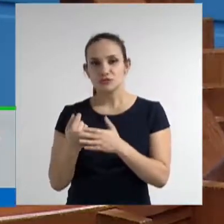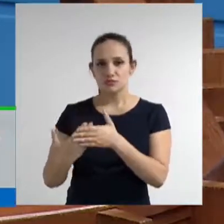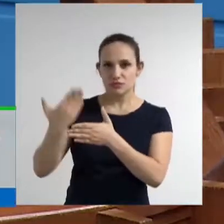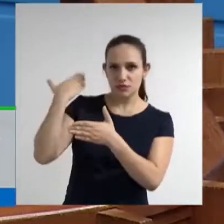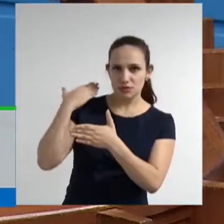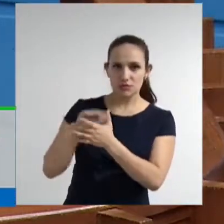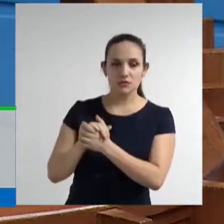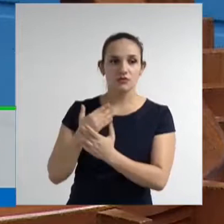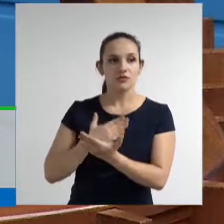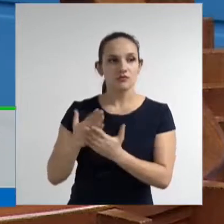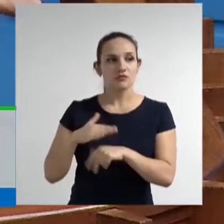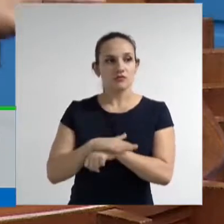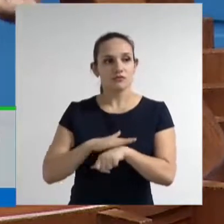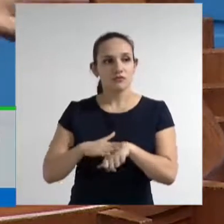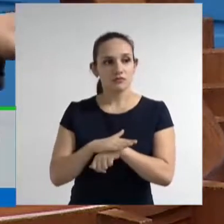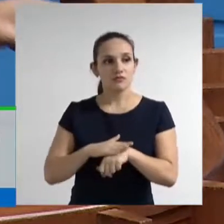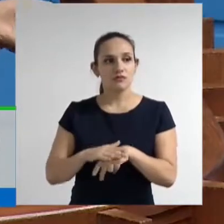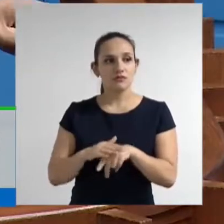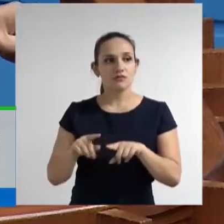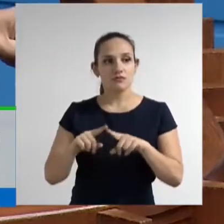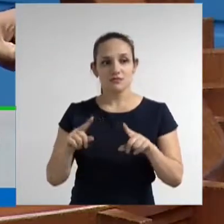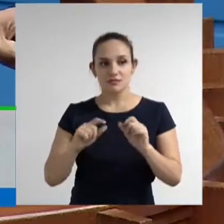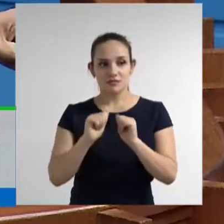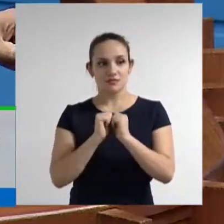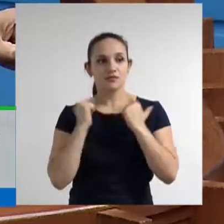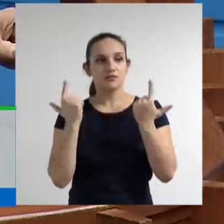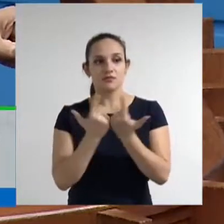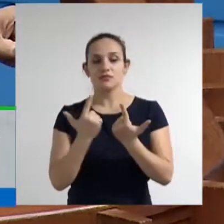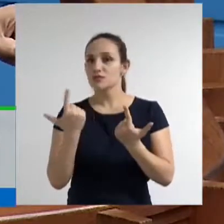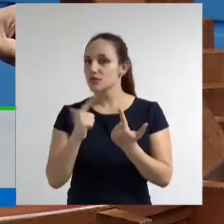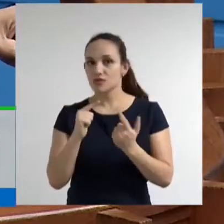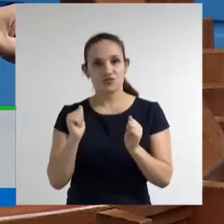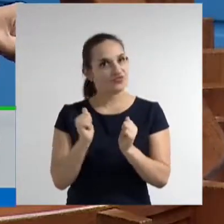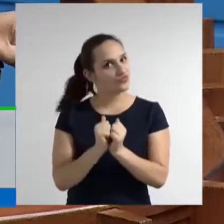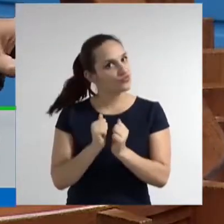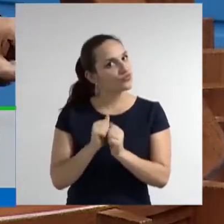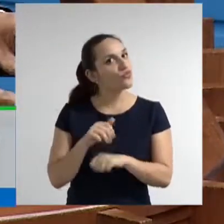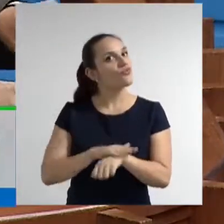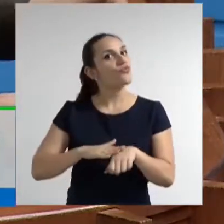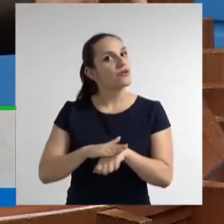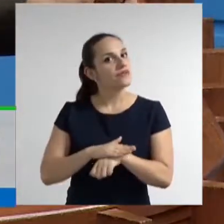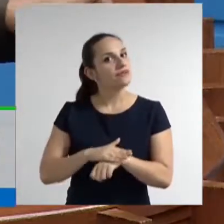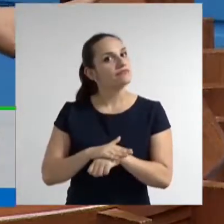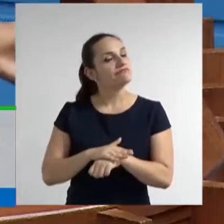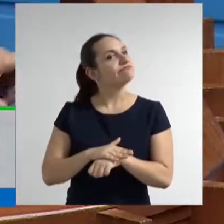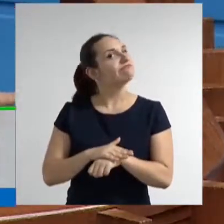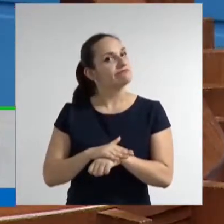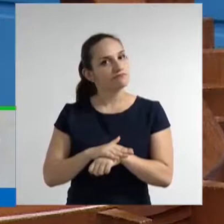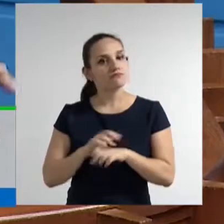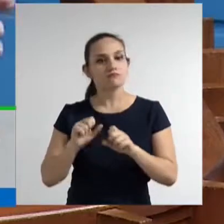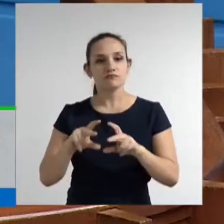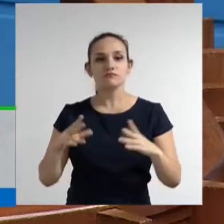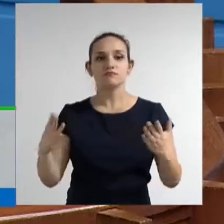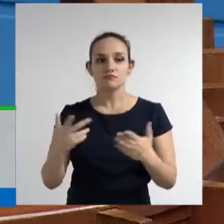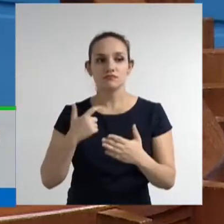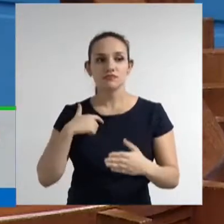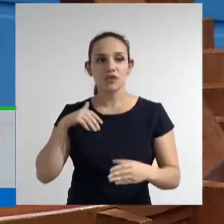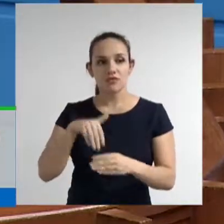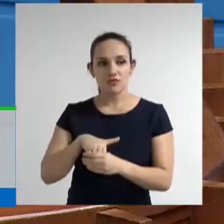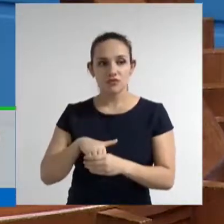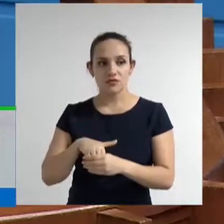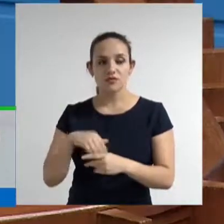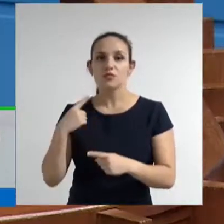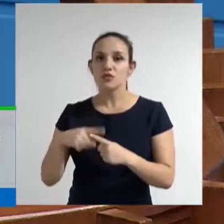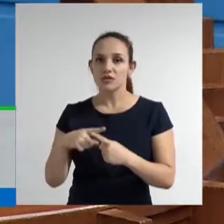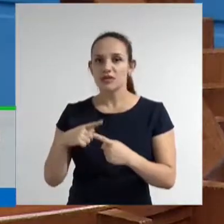de negociação e essa casa não foi incluída no processo de negociação. Então, estamos votando agora, pegando as informações de